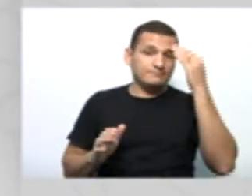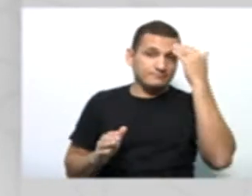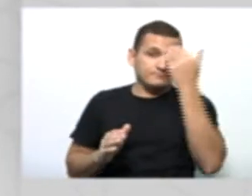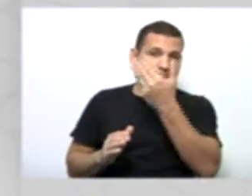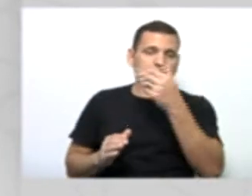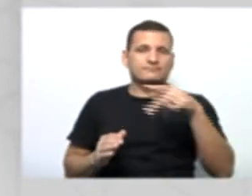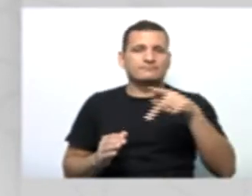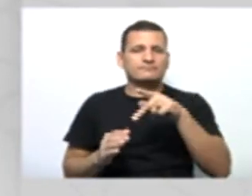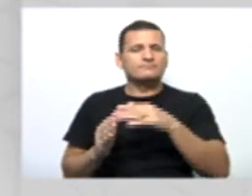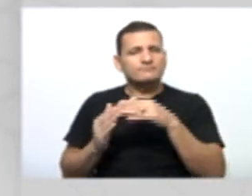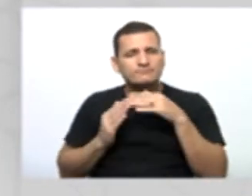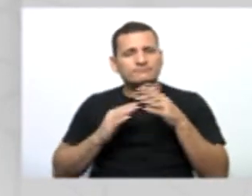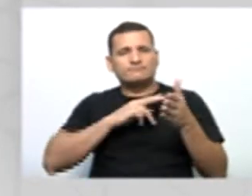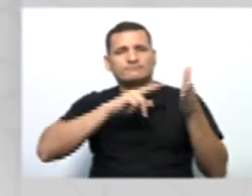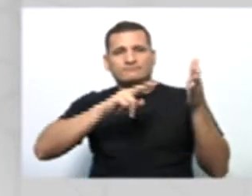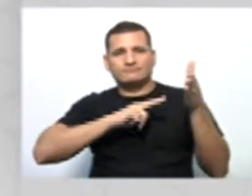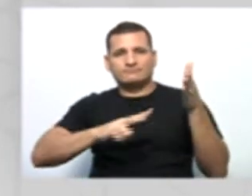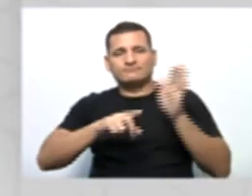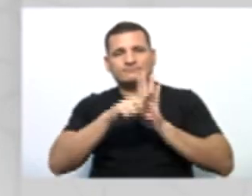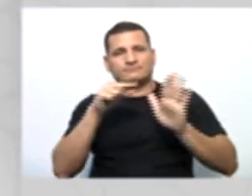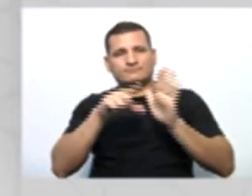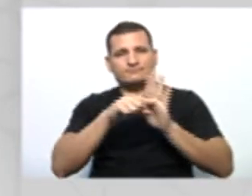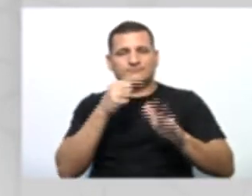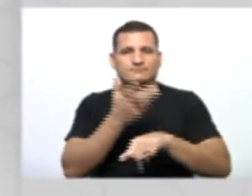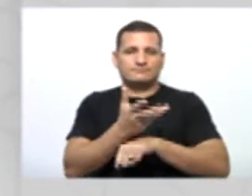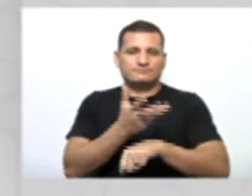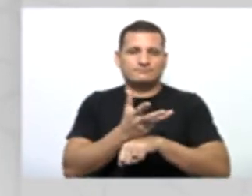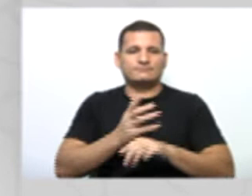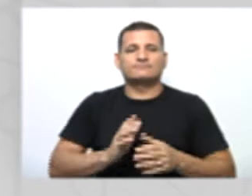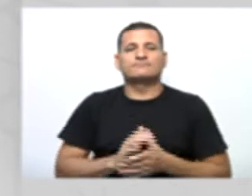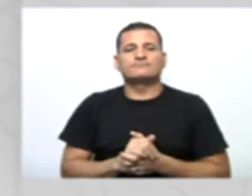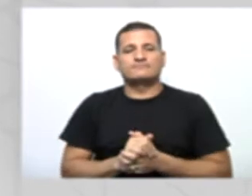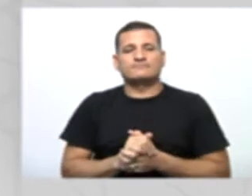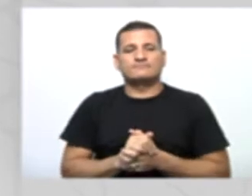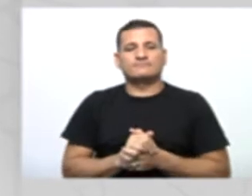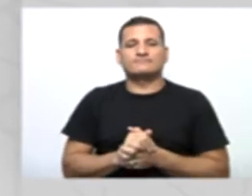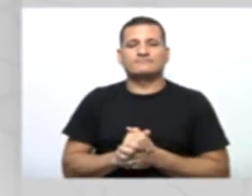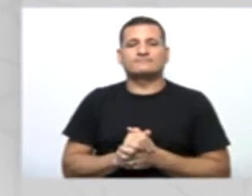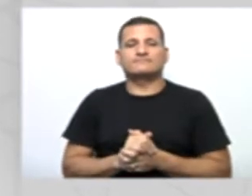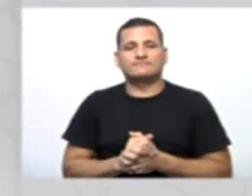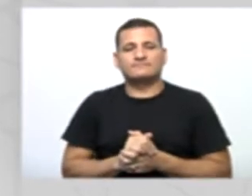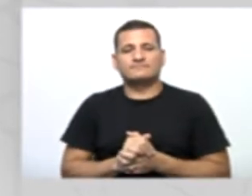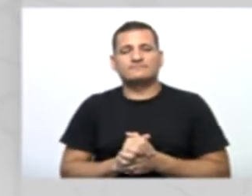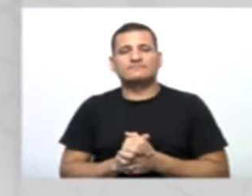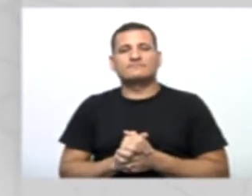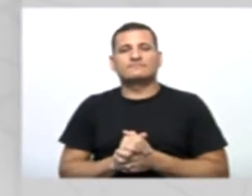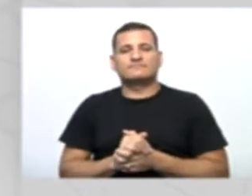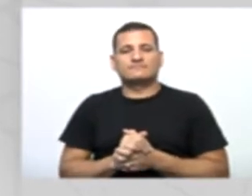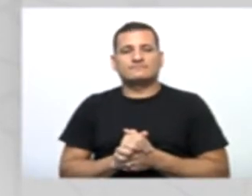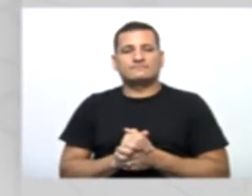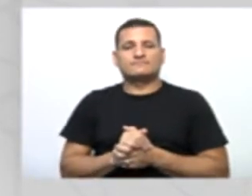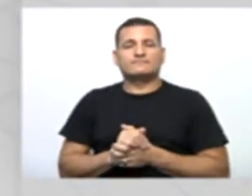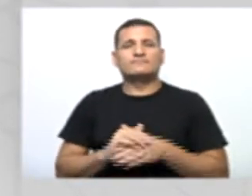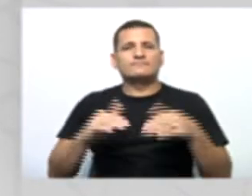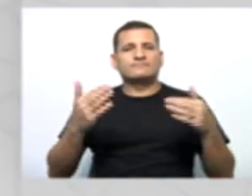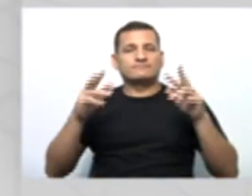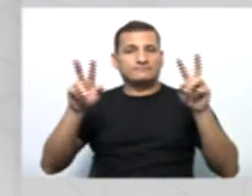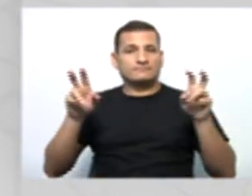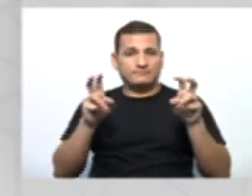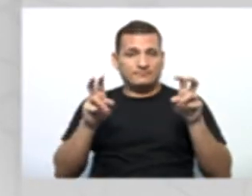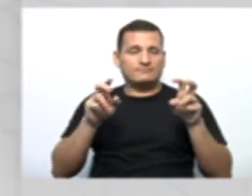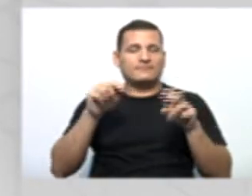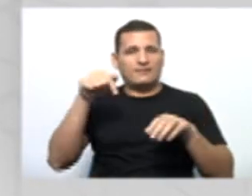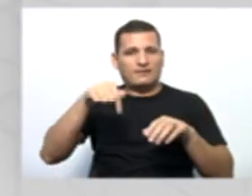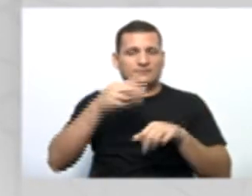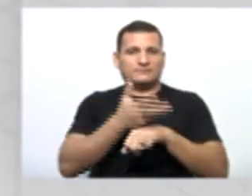senhor poderia ler a nossa ementa da disciplina, professor? Pois bem, professor, acompanhando na imagem, os temas que nós vamos trabalhar na